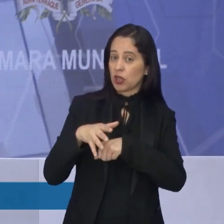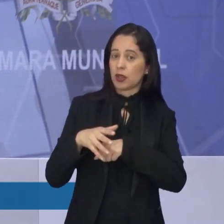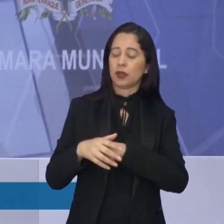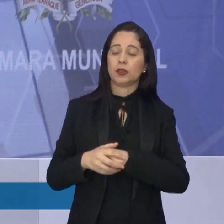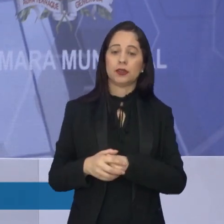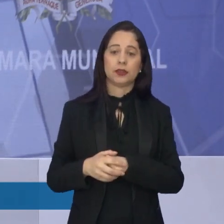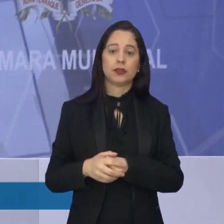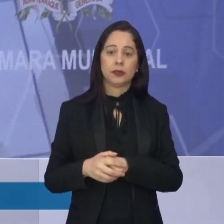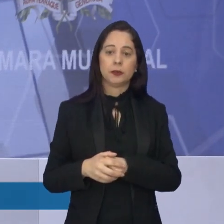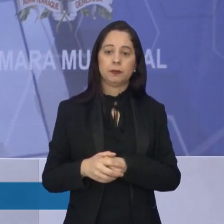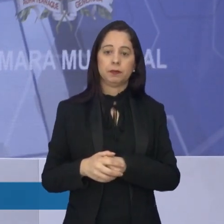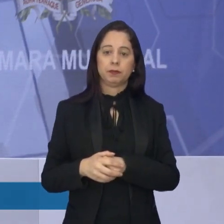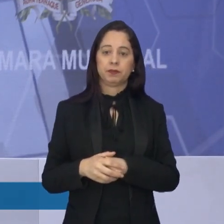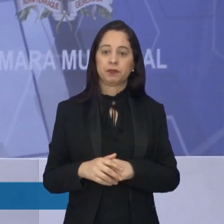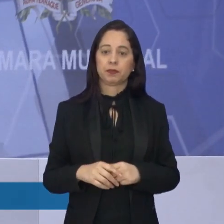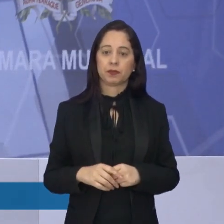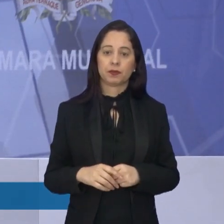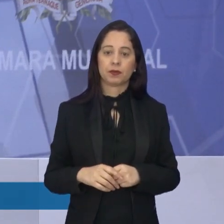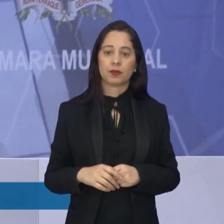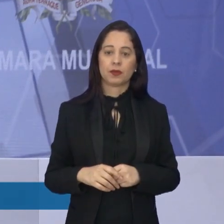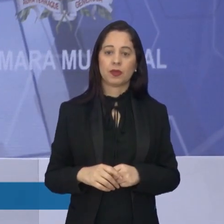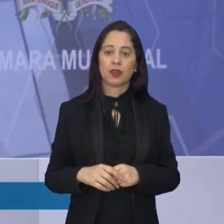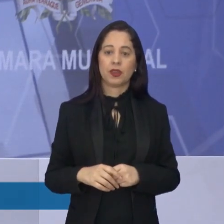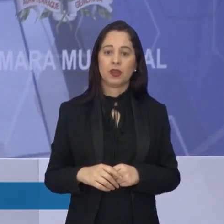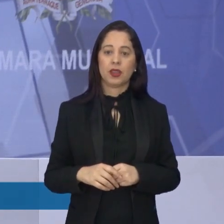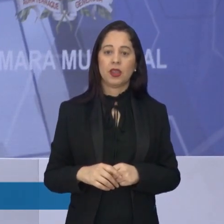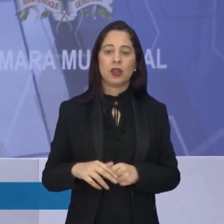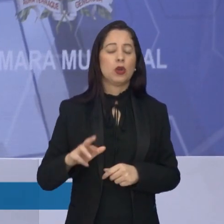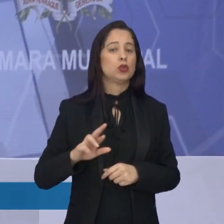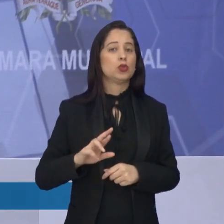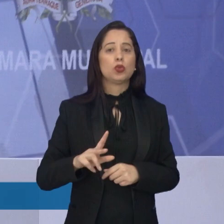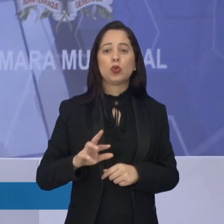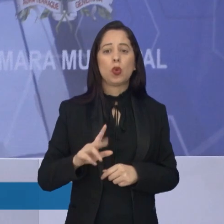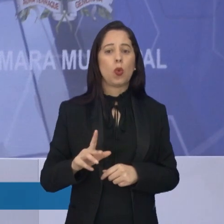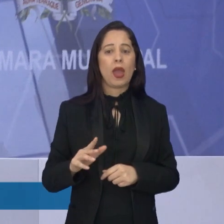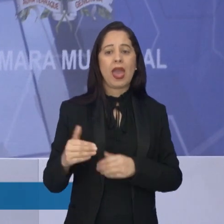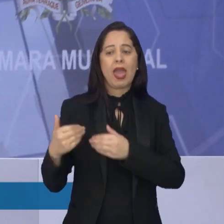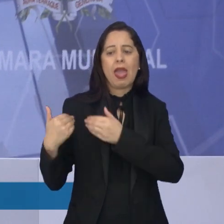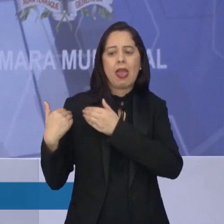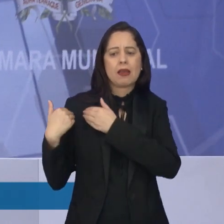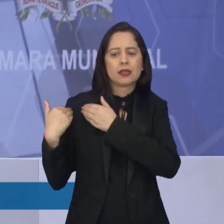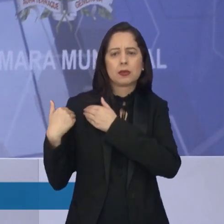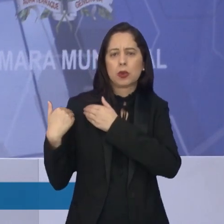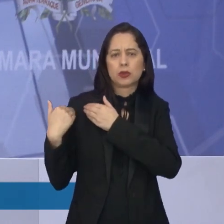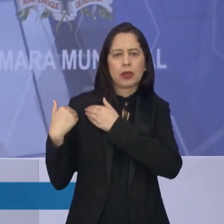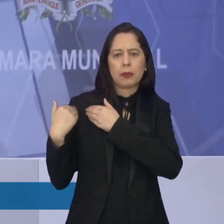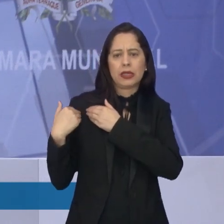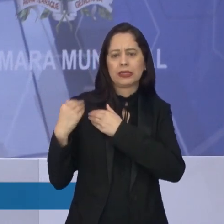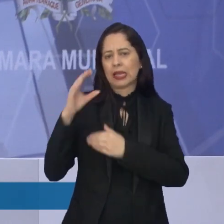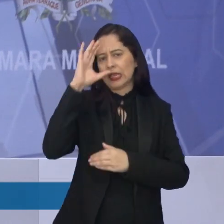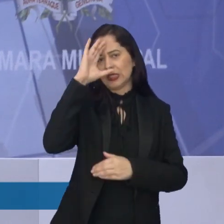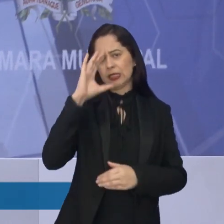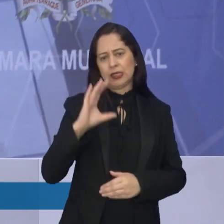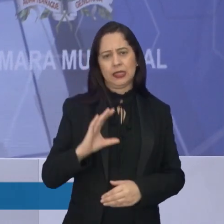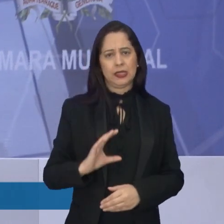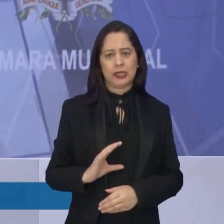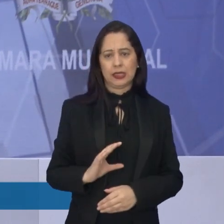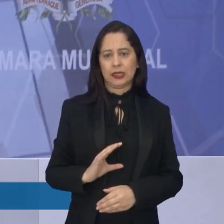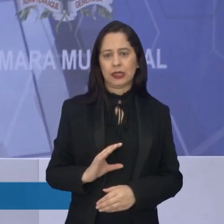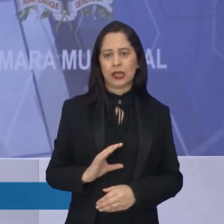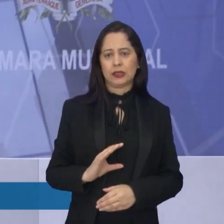eu acho que não é apenas prerrogativa de um cidadão trazer